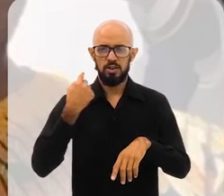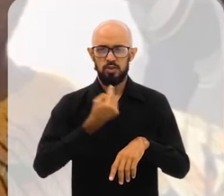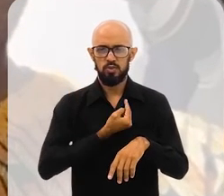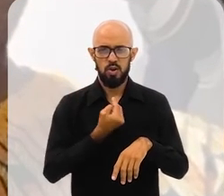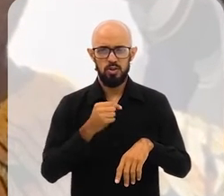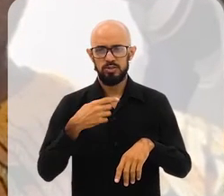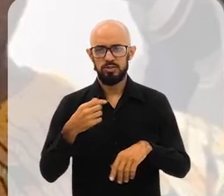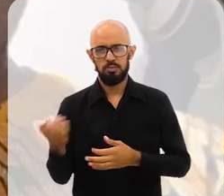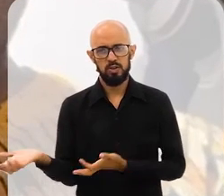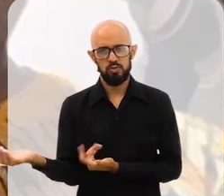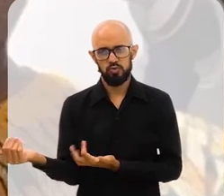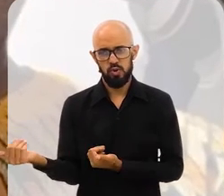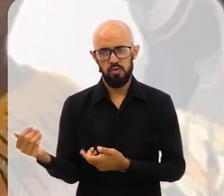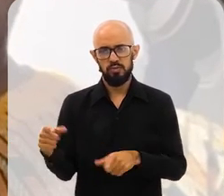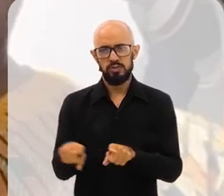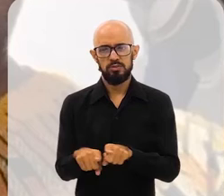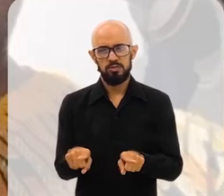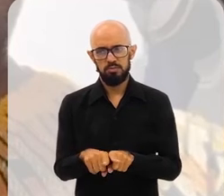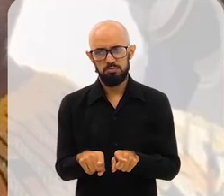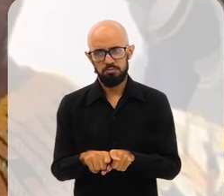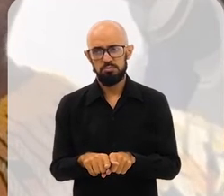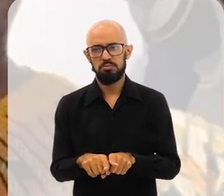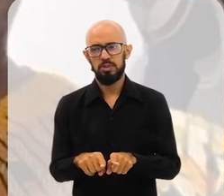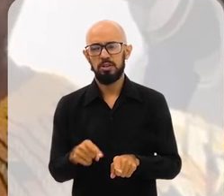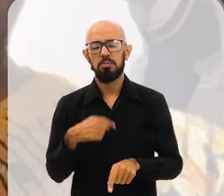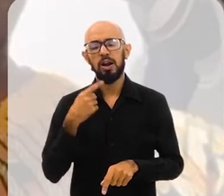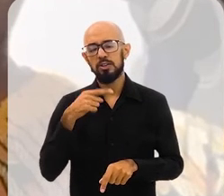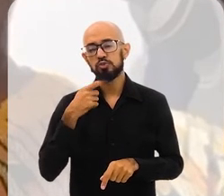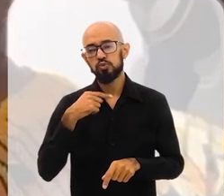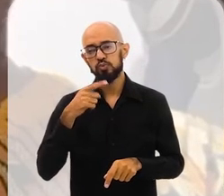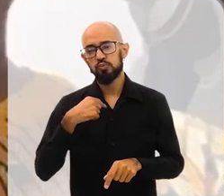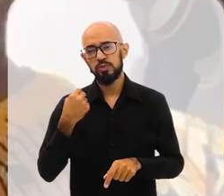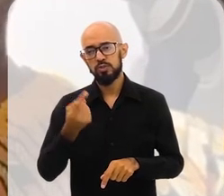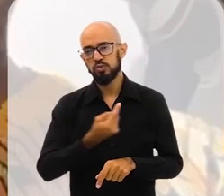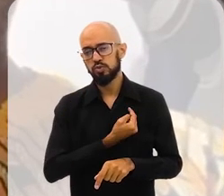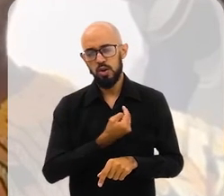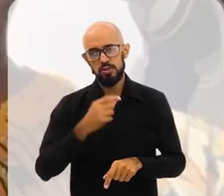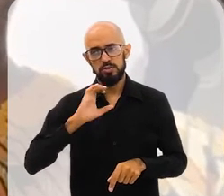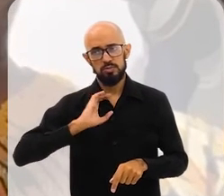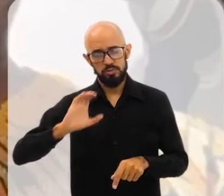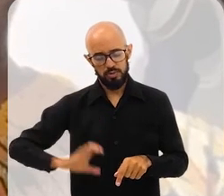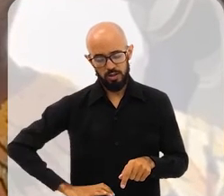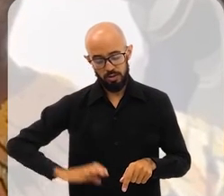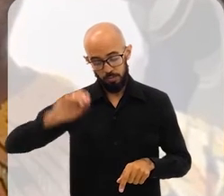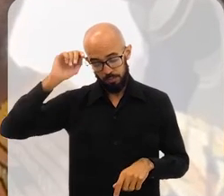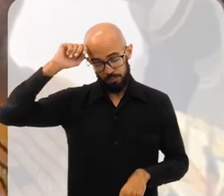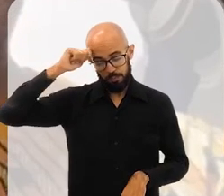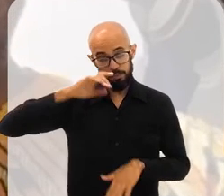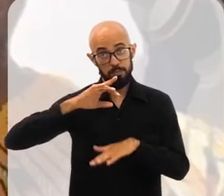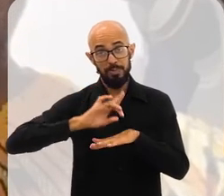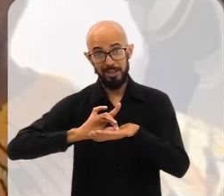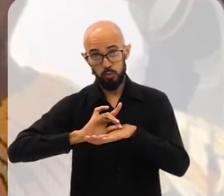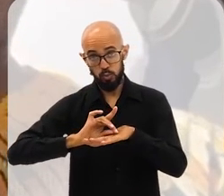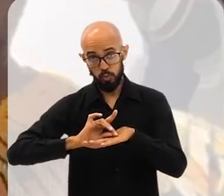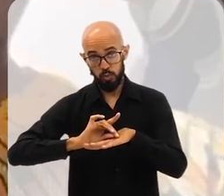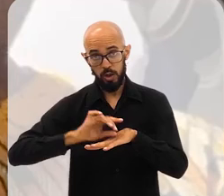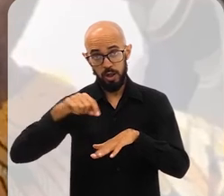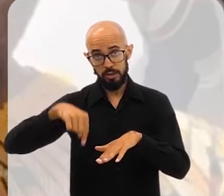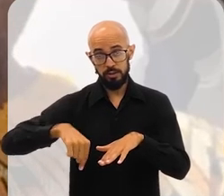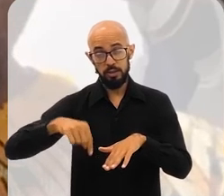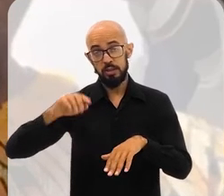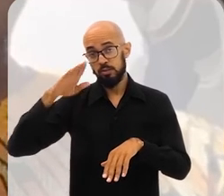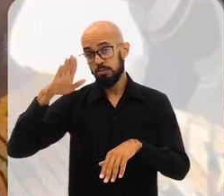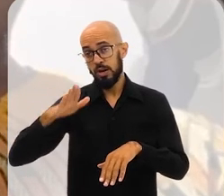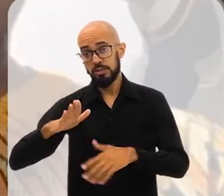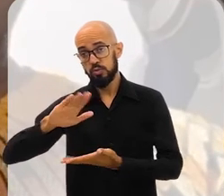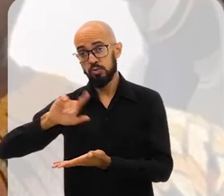para nossa saúde para os nossos questionamentos enquanto cidadão Preto esse país